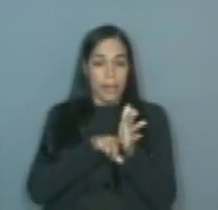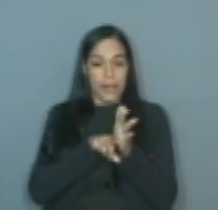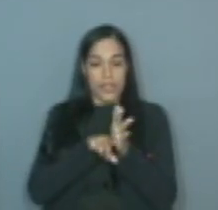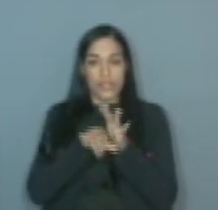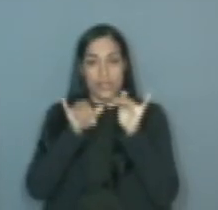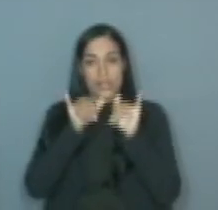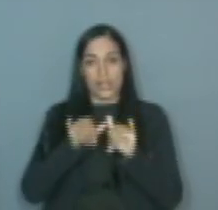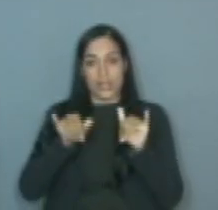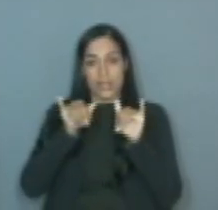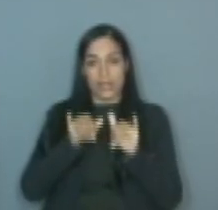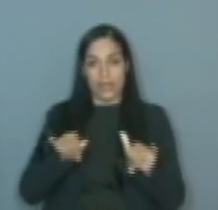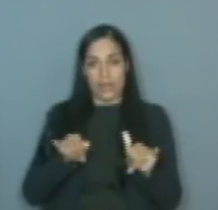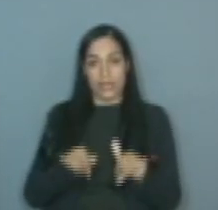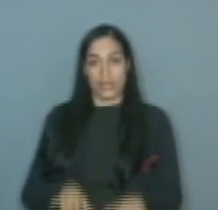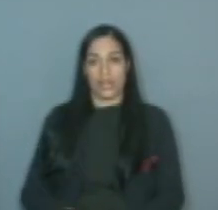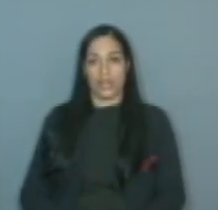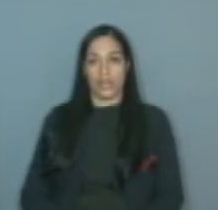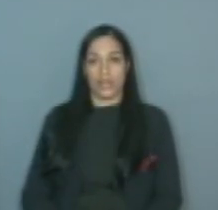divulgada.